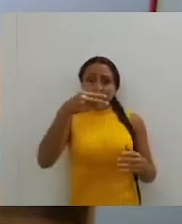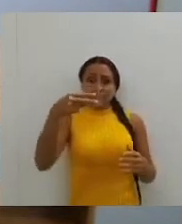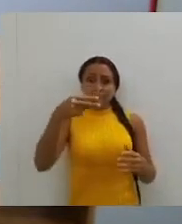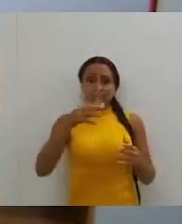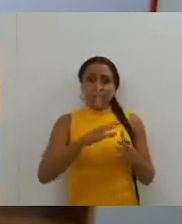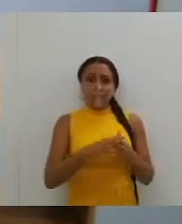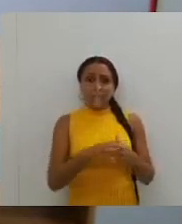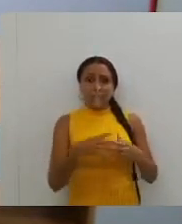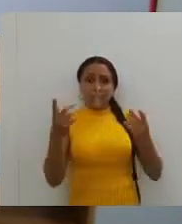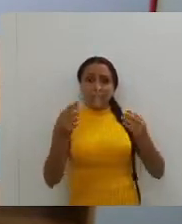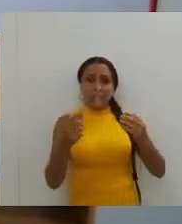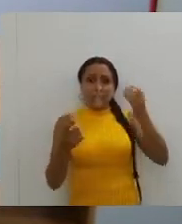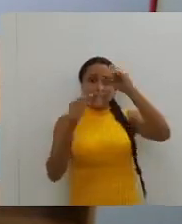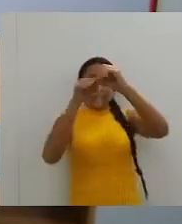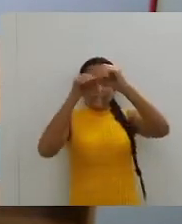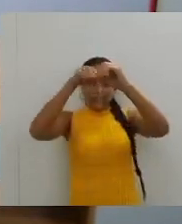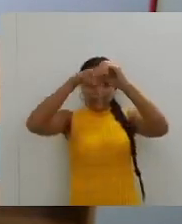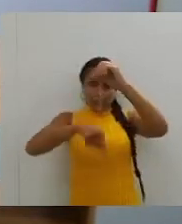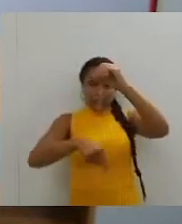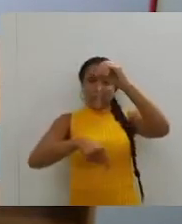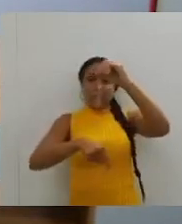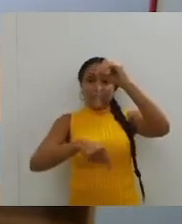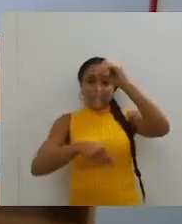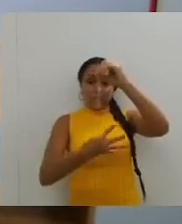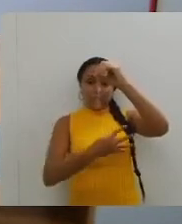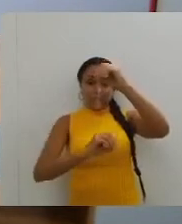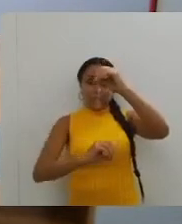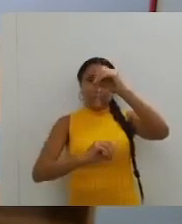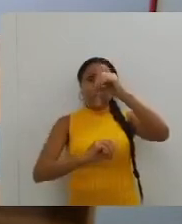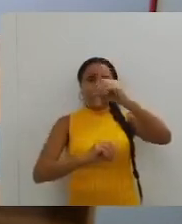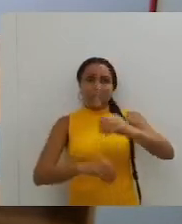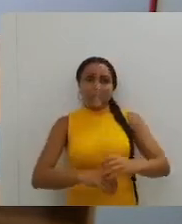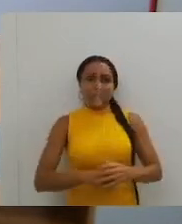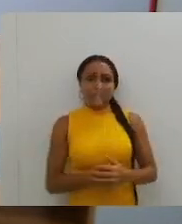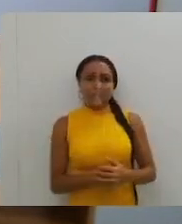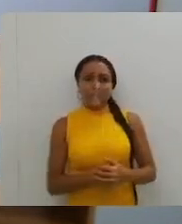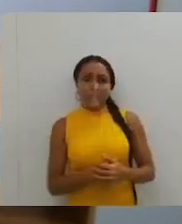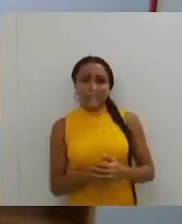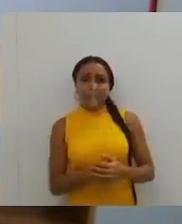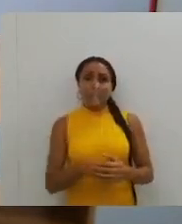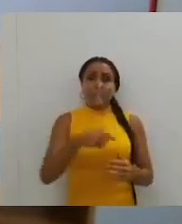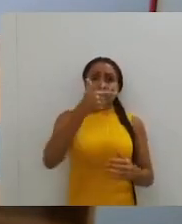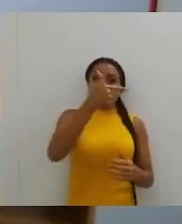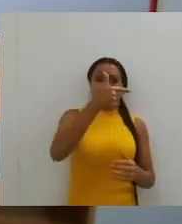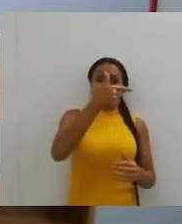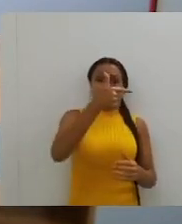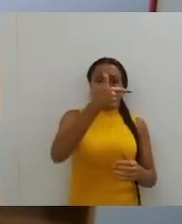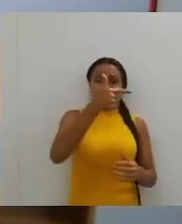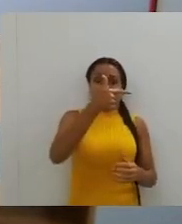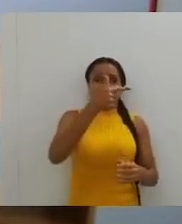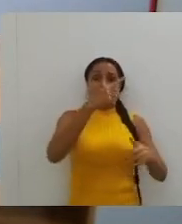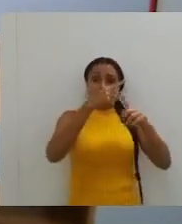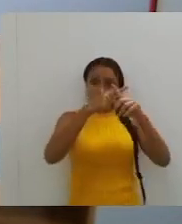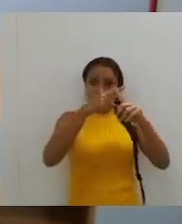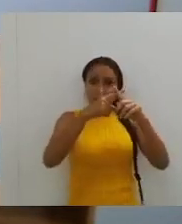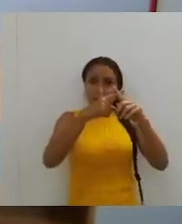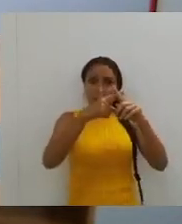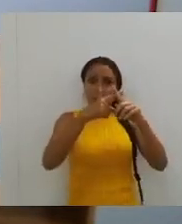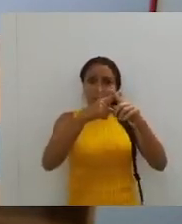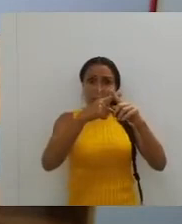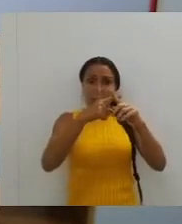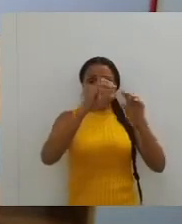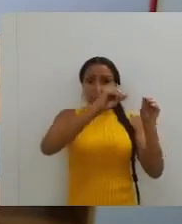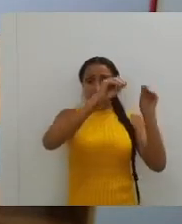que aponta para baixo, que vale 40. O 2 está multiplicando aqui.